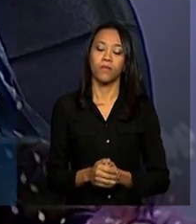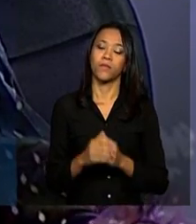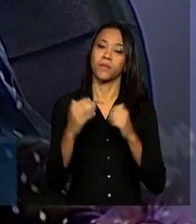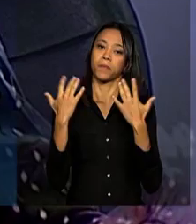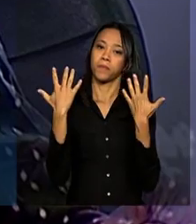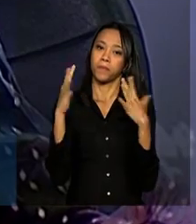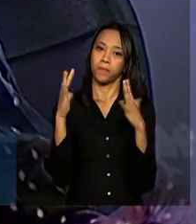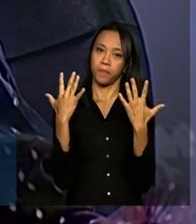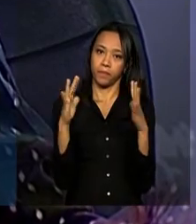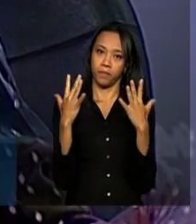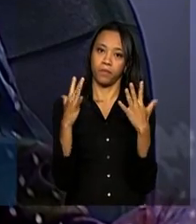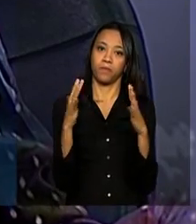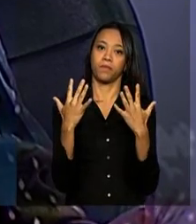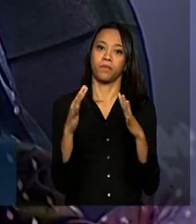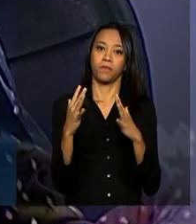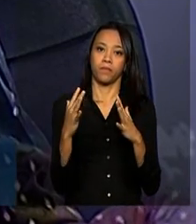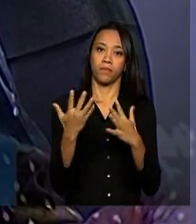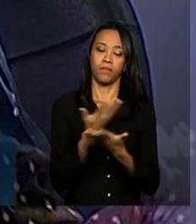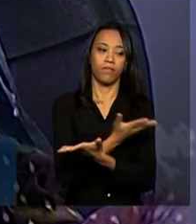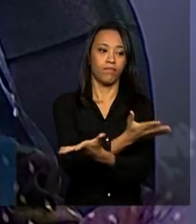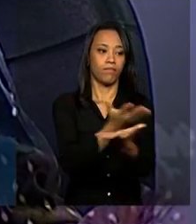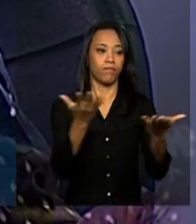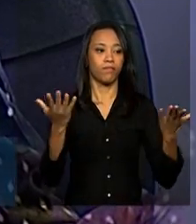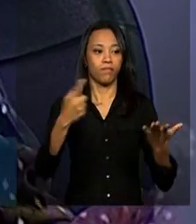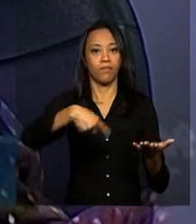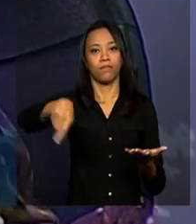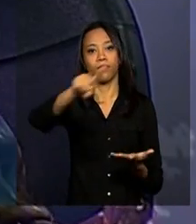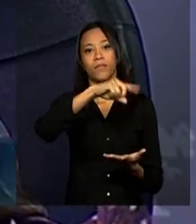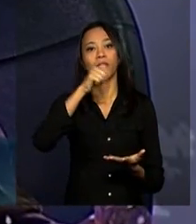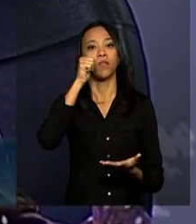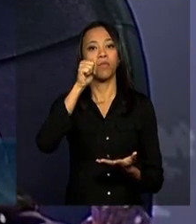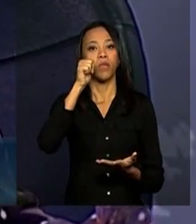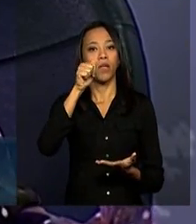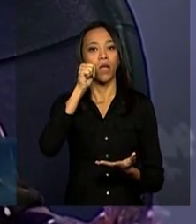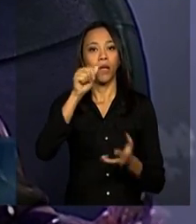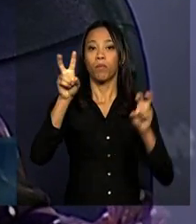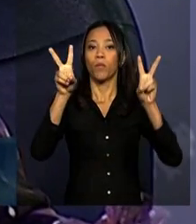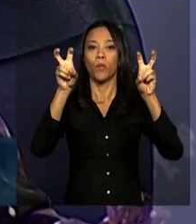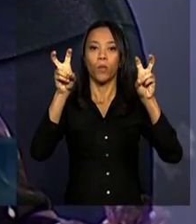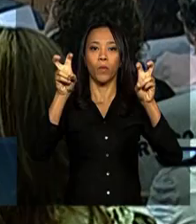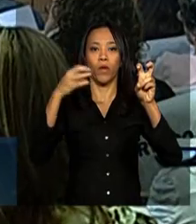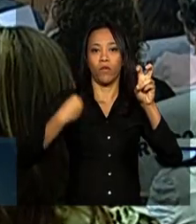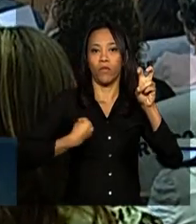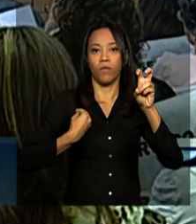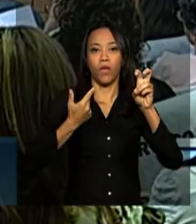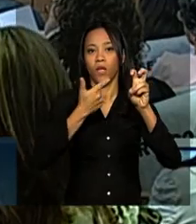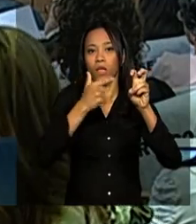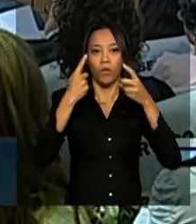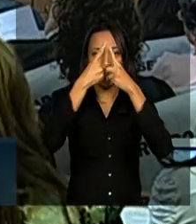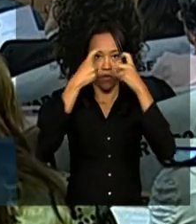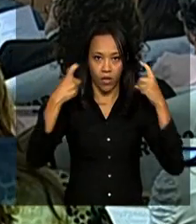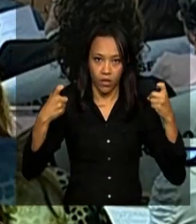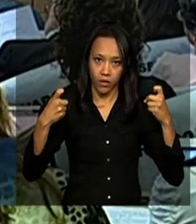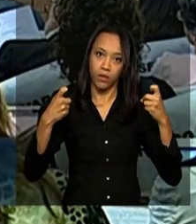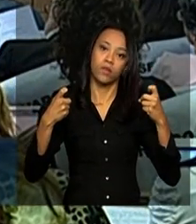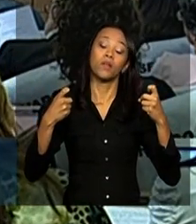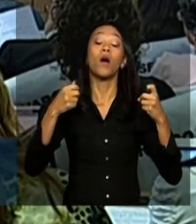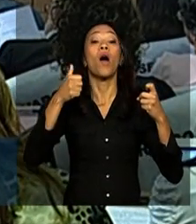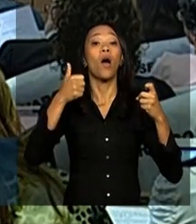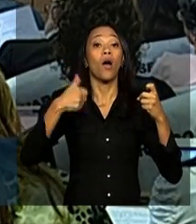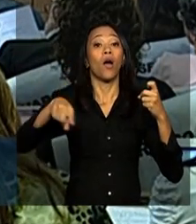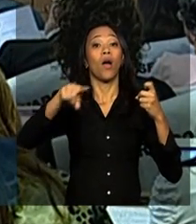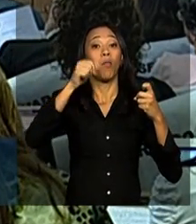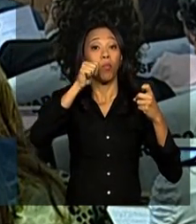homenagem à mulher viver sem violência e às pessoas com deficiência, mulheres com